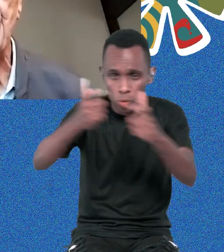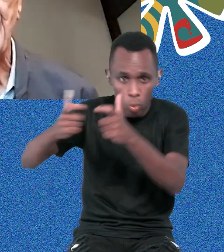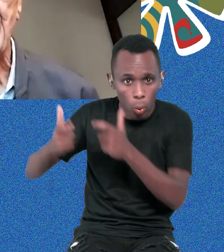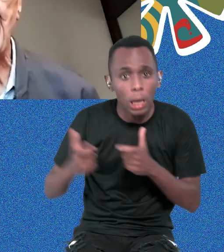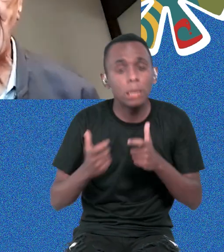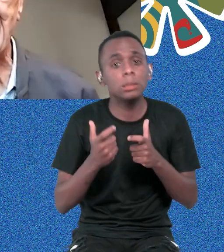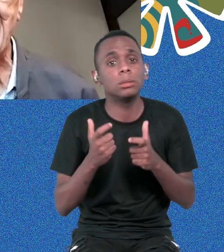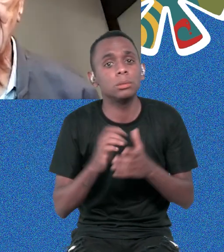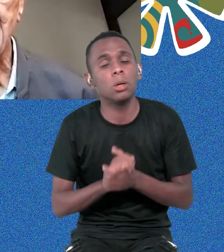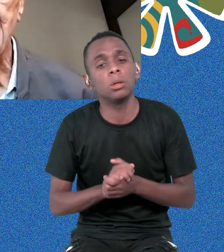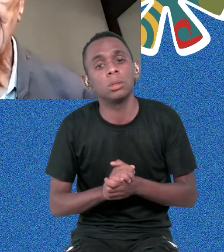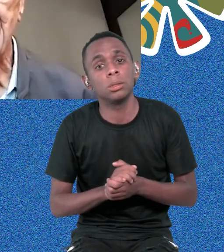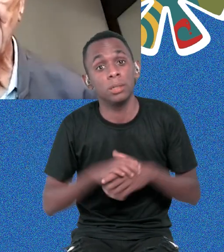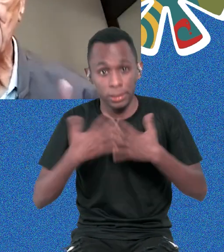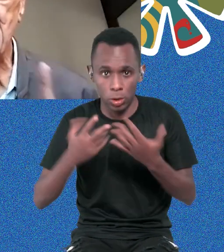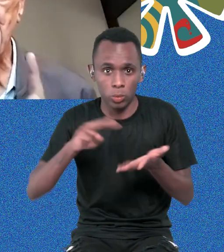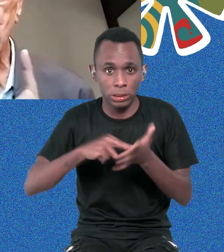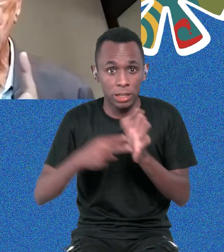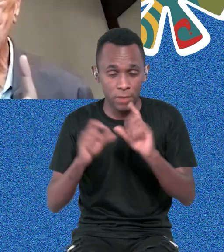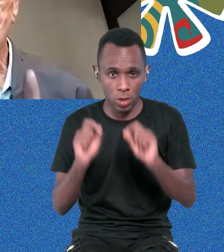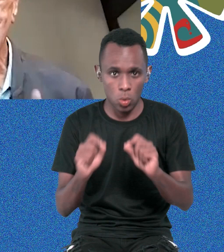todos lados.